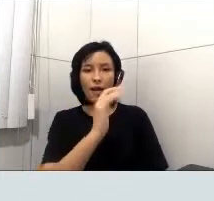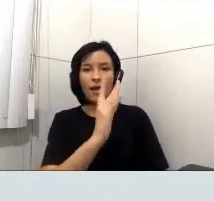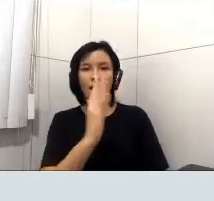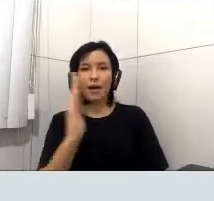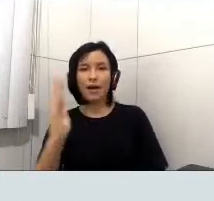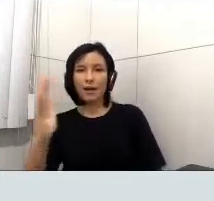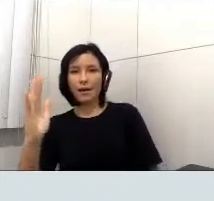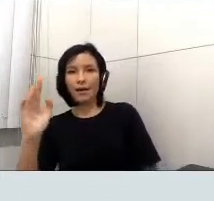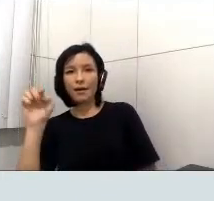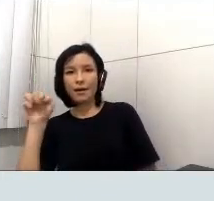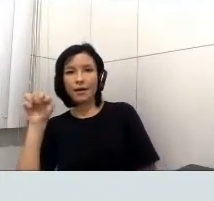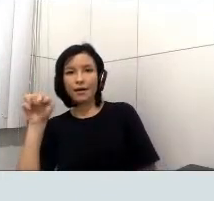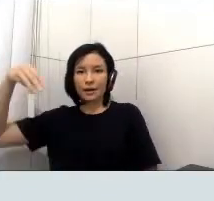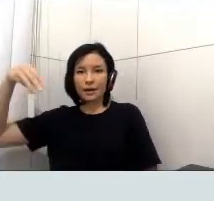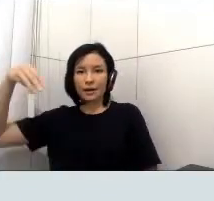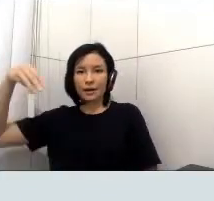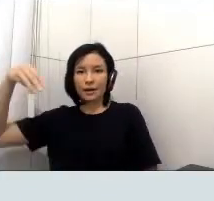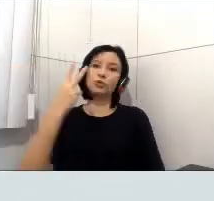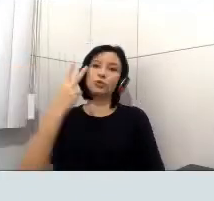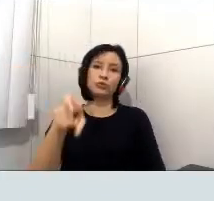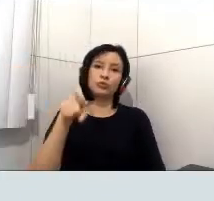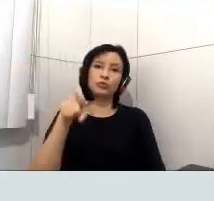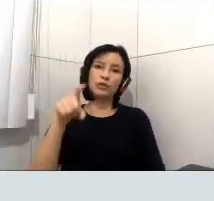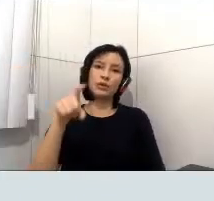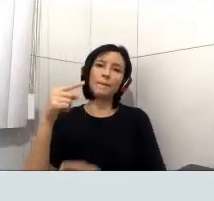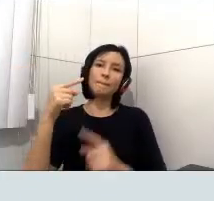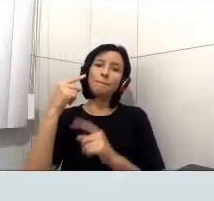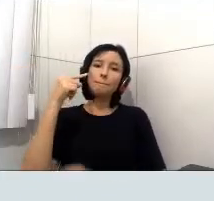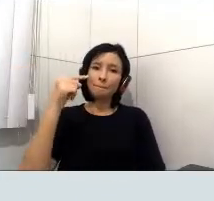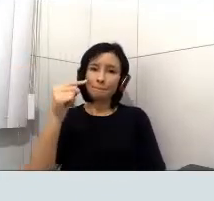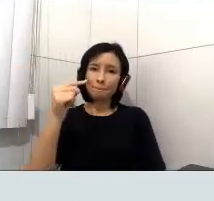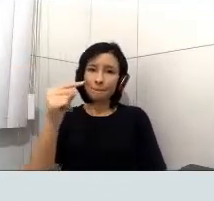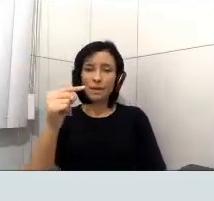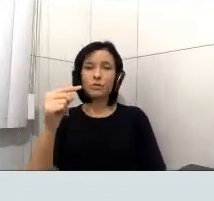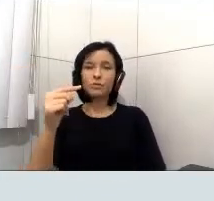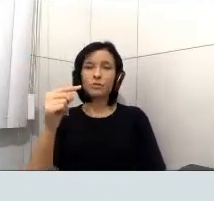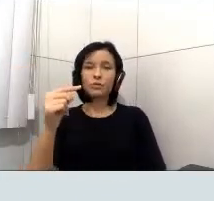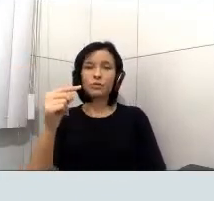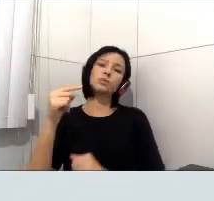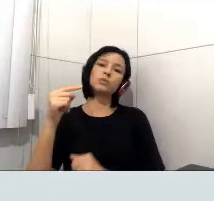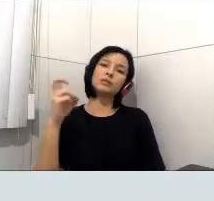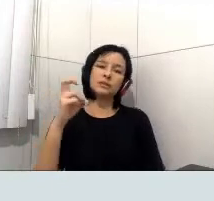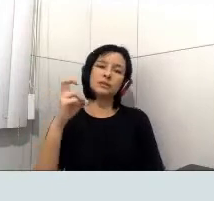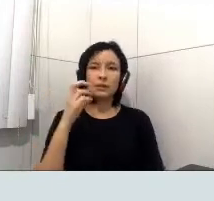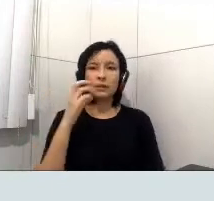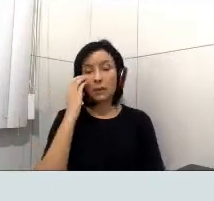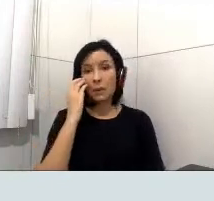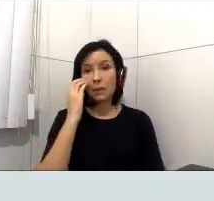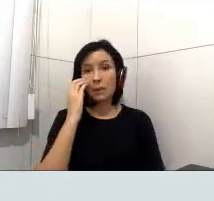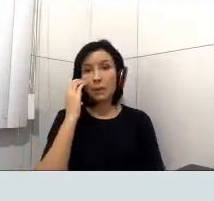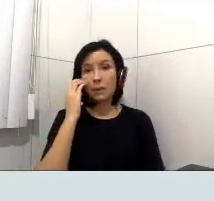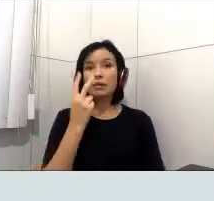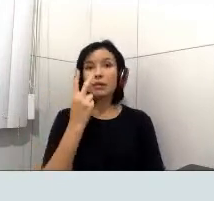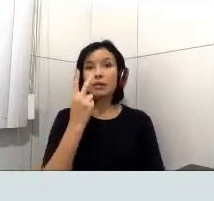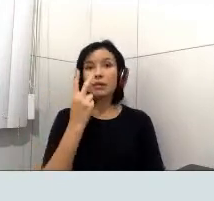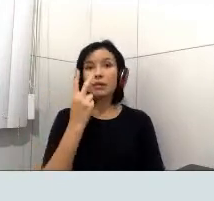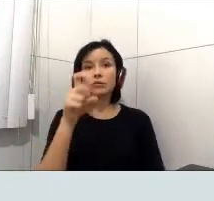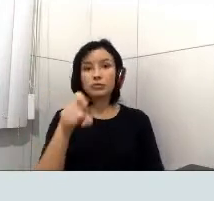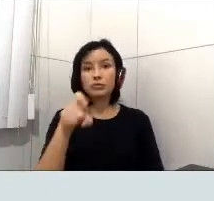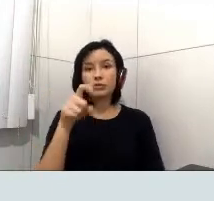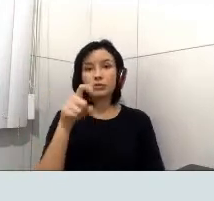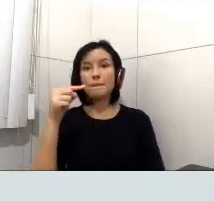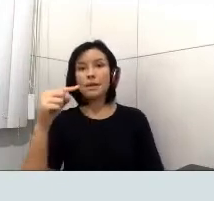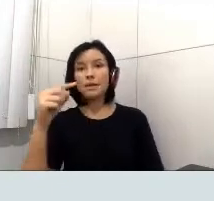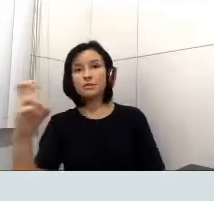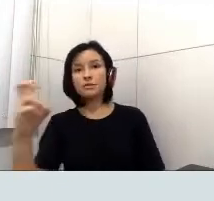2x menos 5. E vamos igualar essas duas equações. 2x menos 5